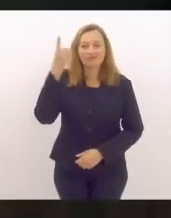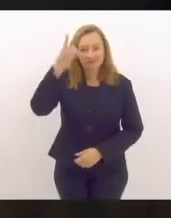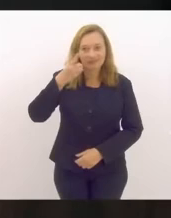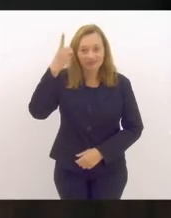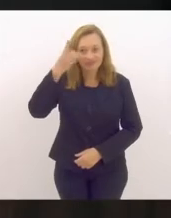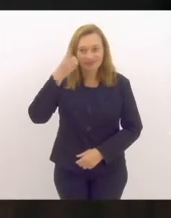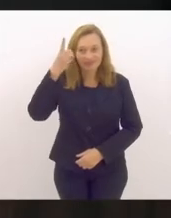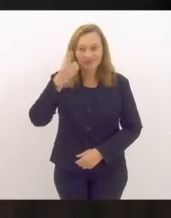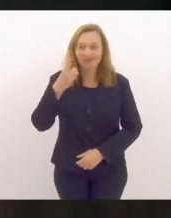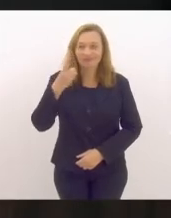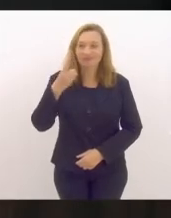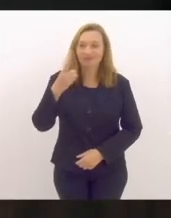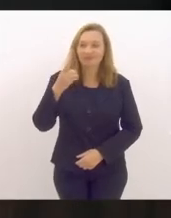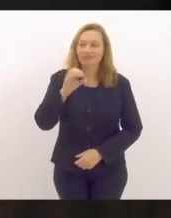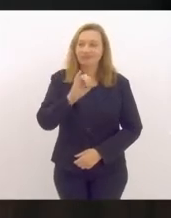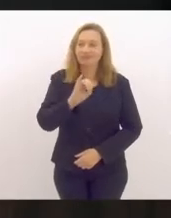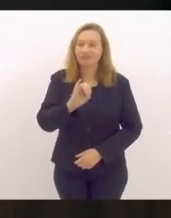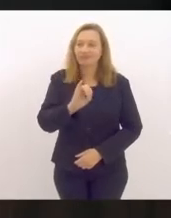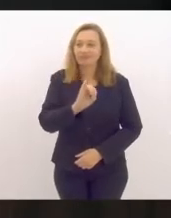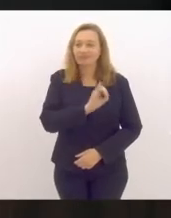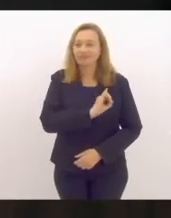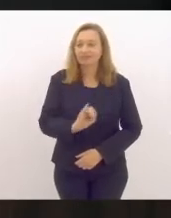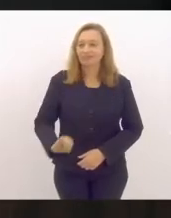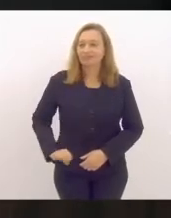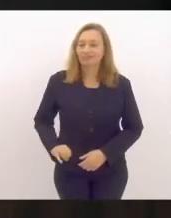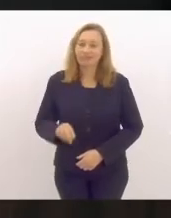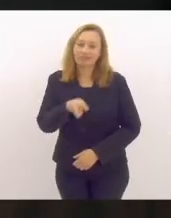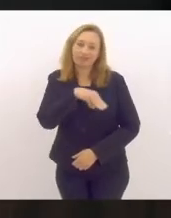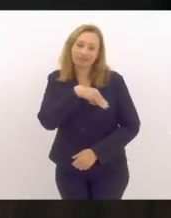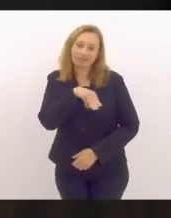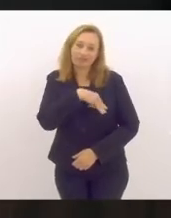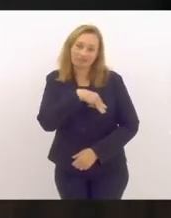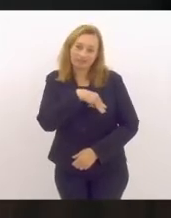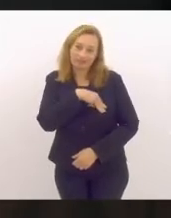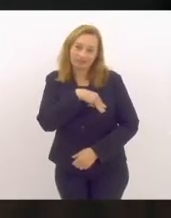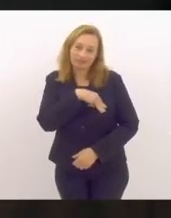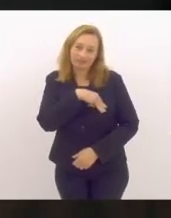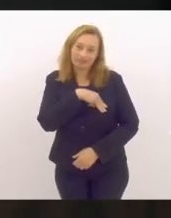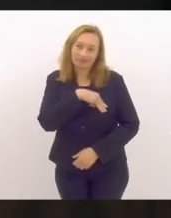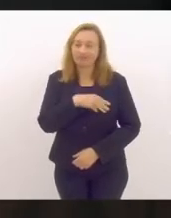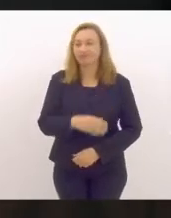deputado, imperador de Madureira e adjacência,